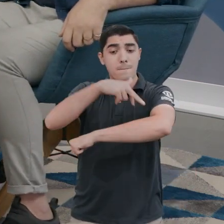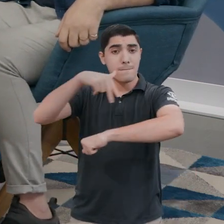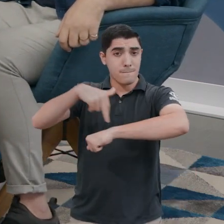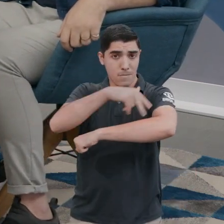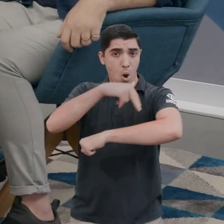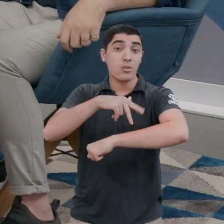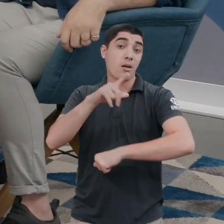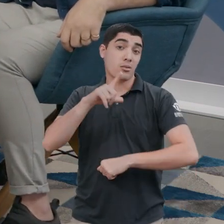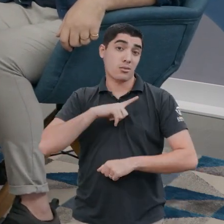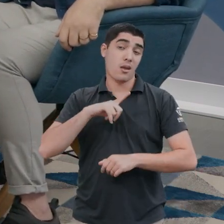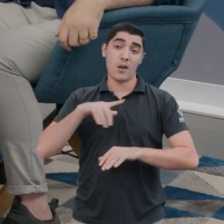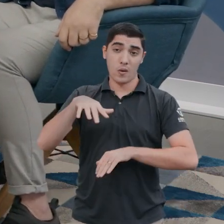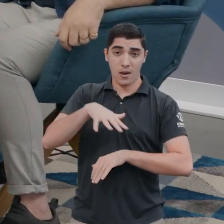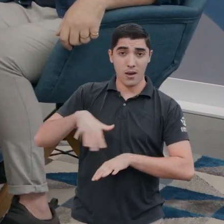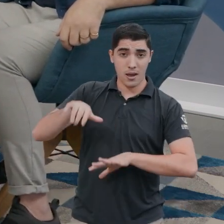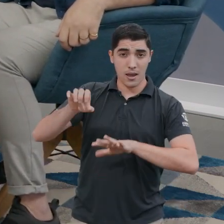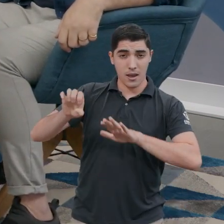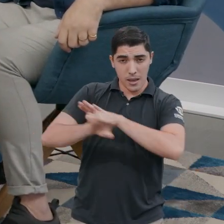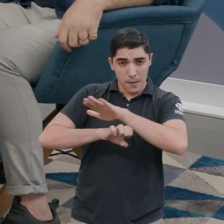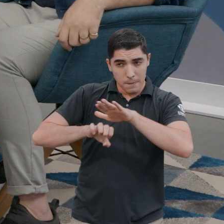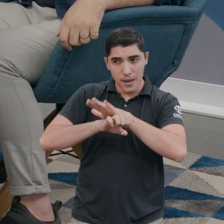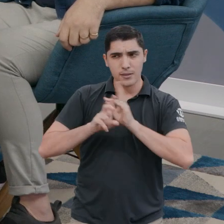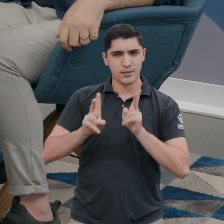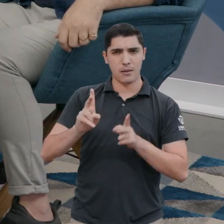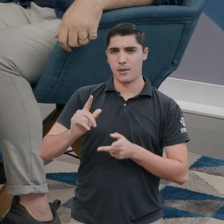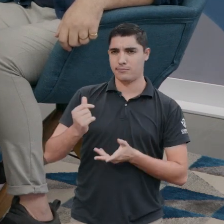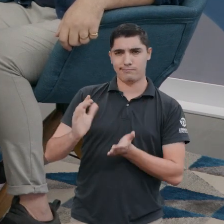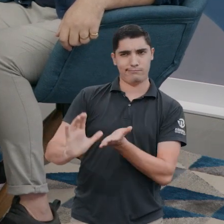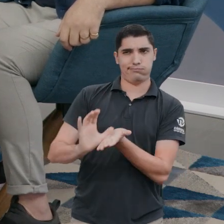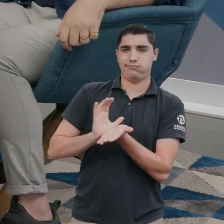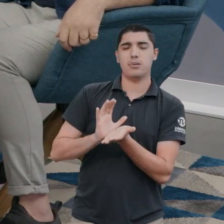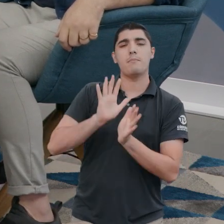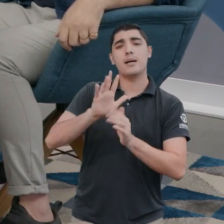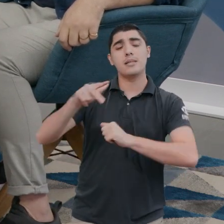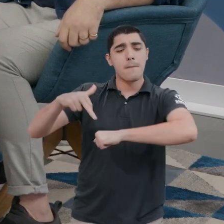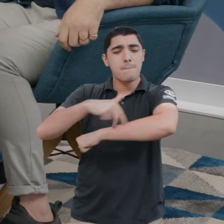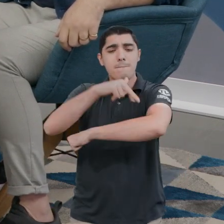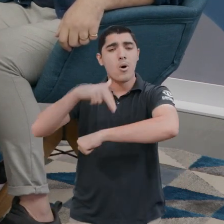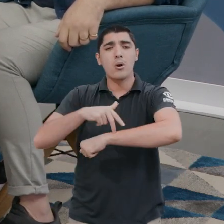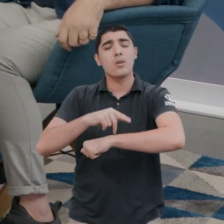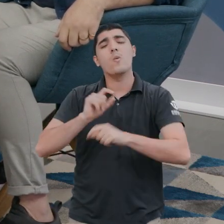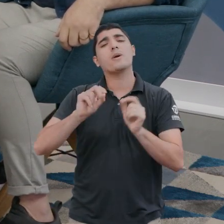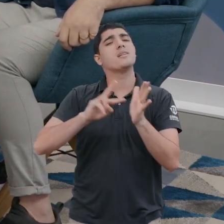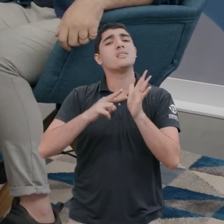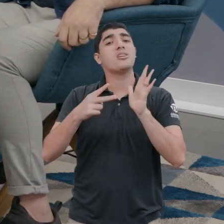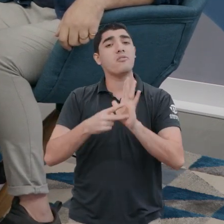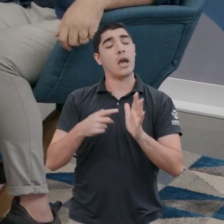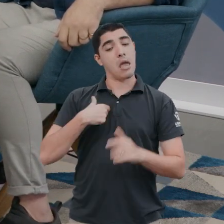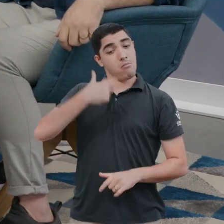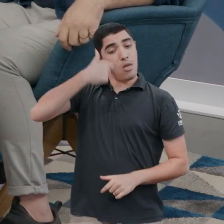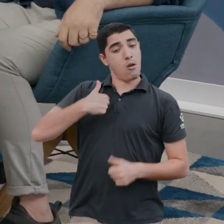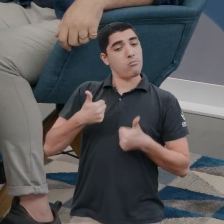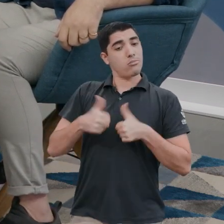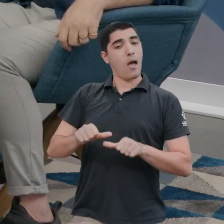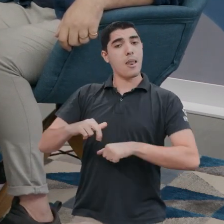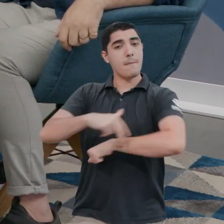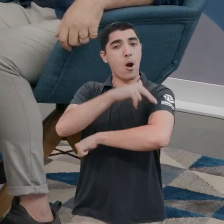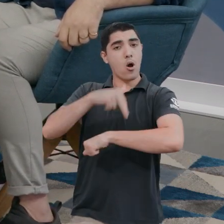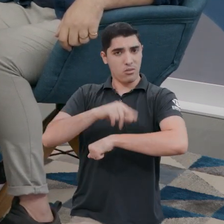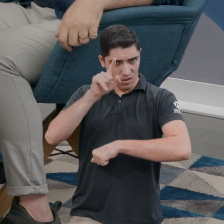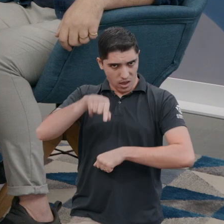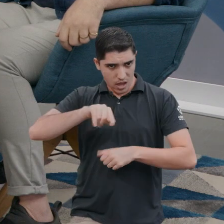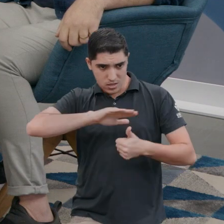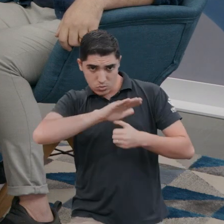Porque tem tendência, a indústria da moda lucra muito. Quando a gente fala de moda, o que é estar na moda, de fato? É ser